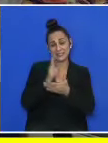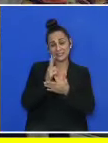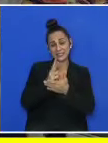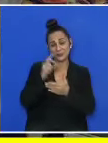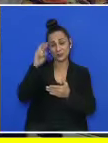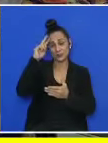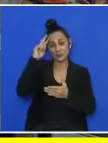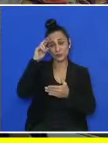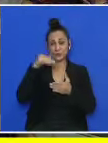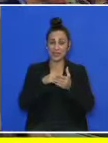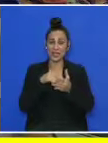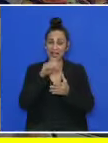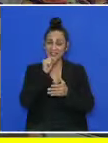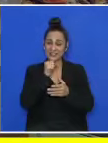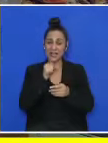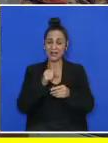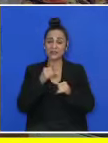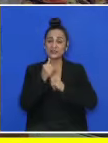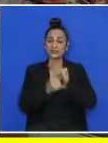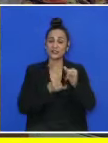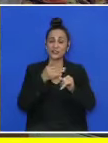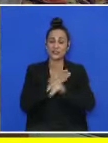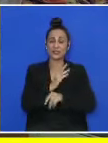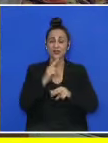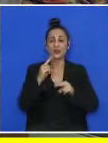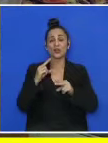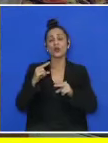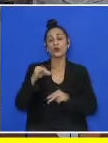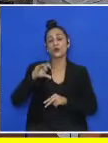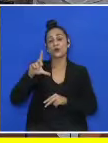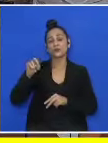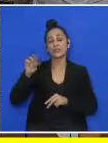às 19 horas. É só acessar